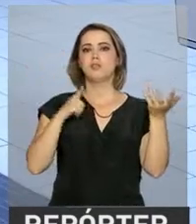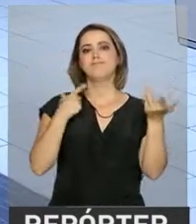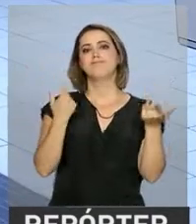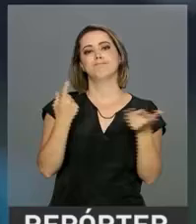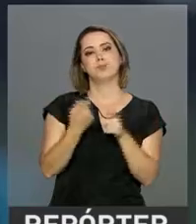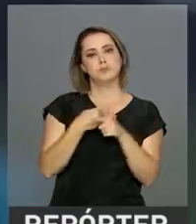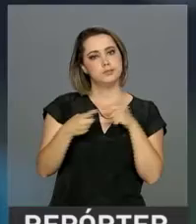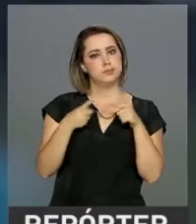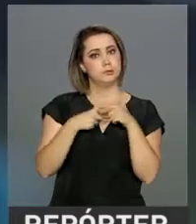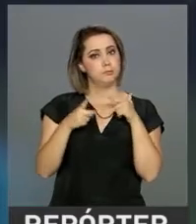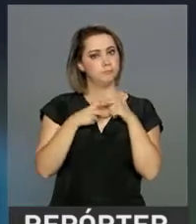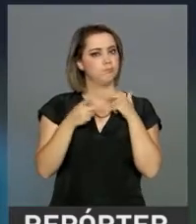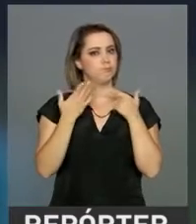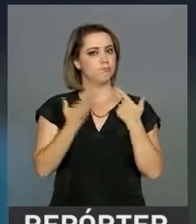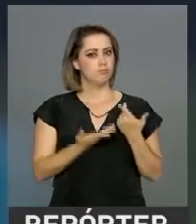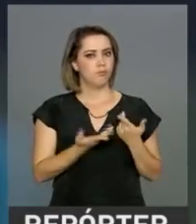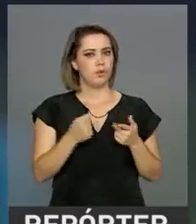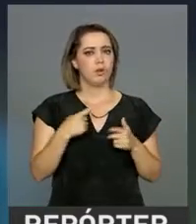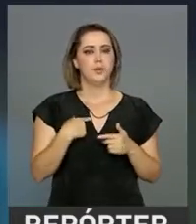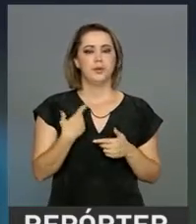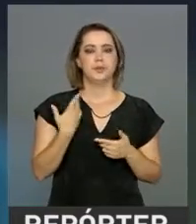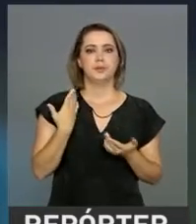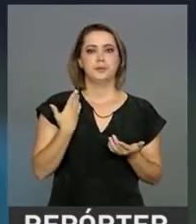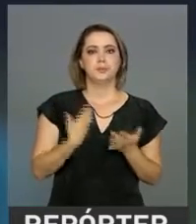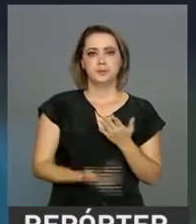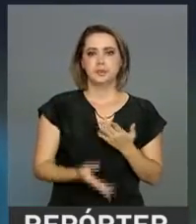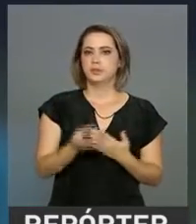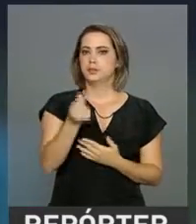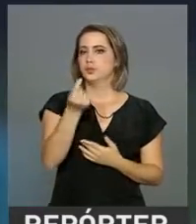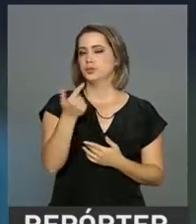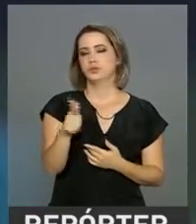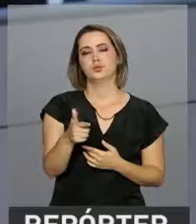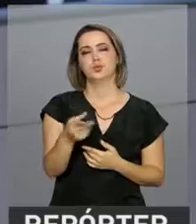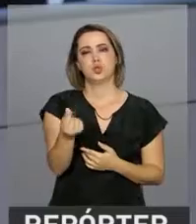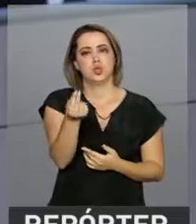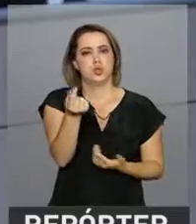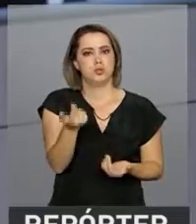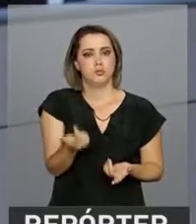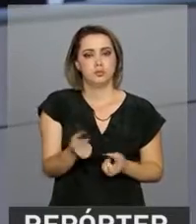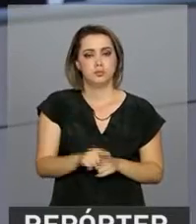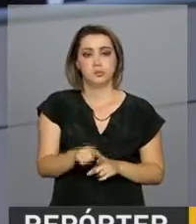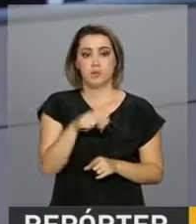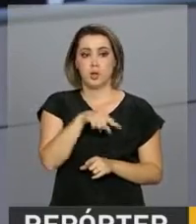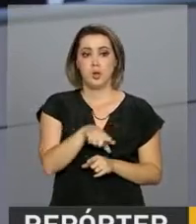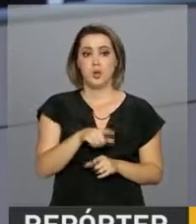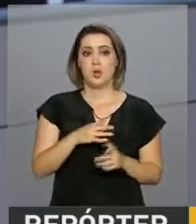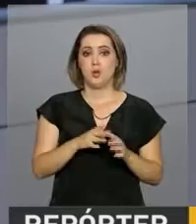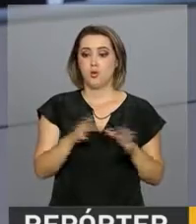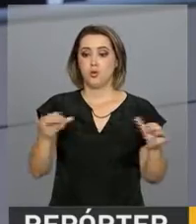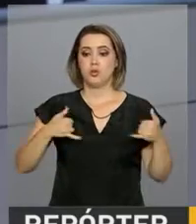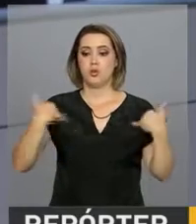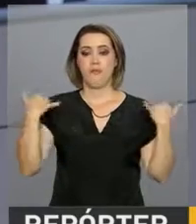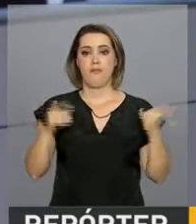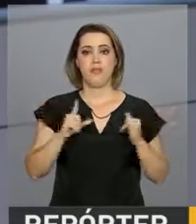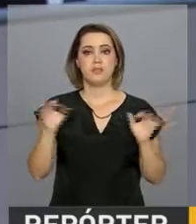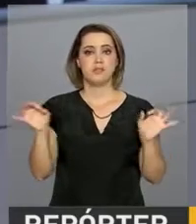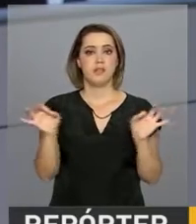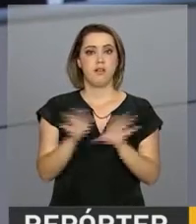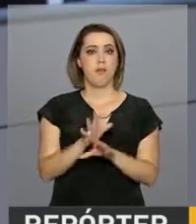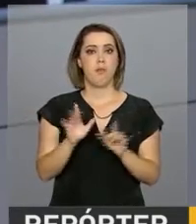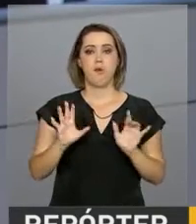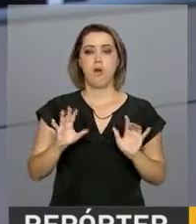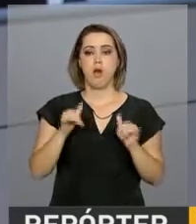não saíram como planejado. E o prejuízo não foi apenas material. Durante a festa, faltou energia e a festinha